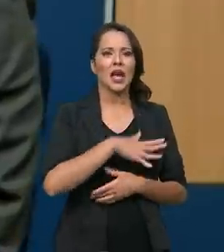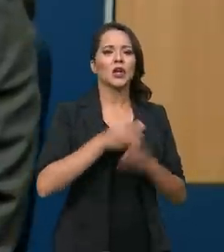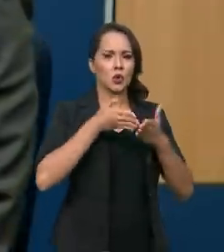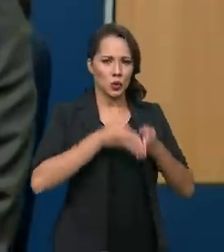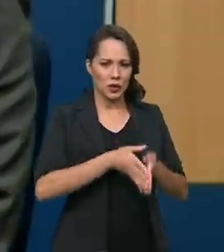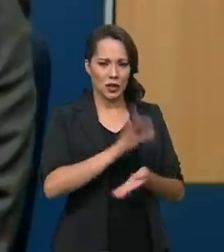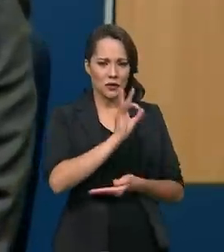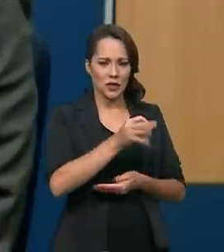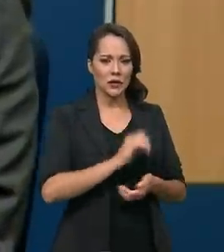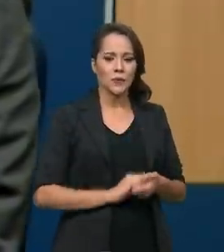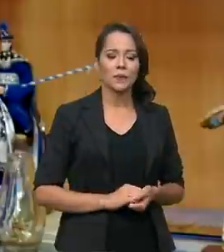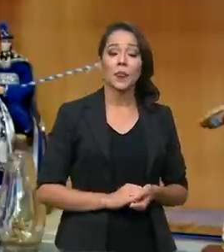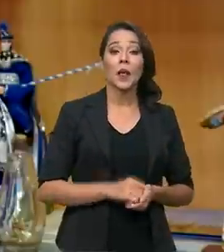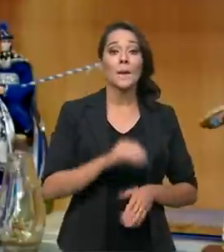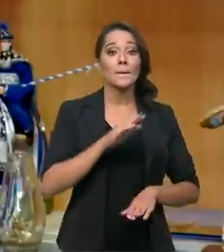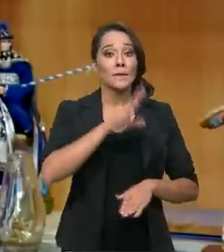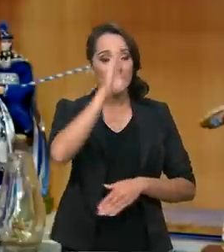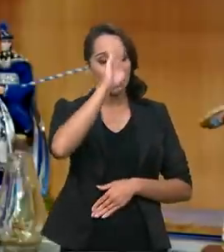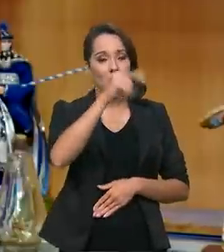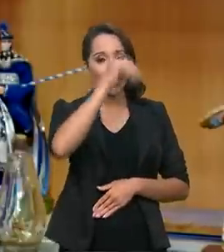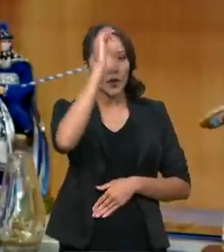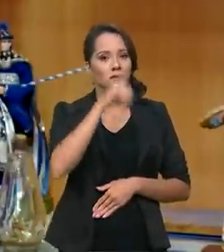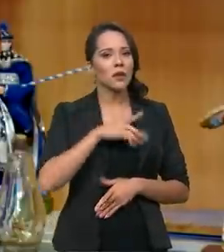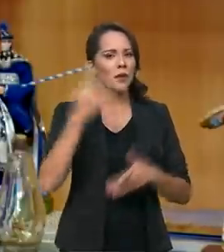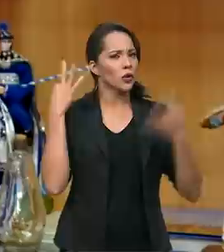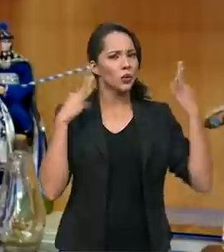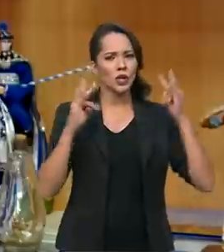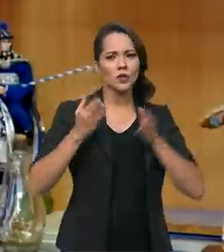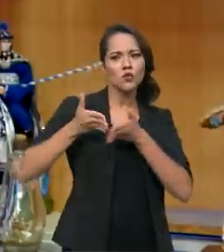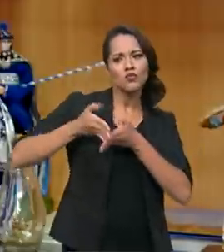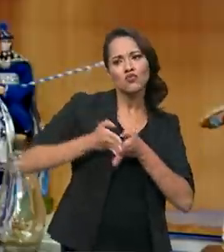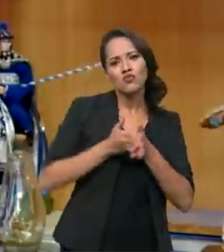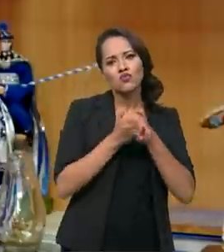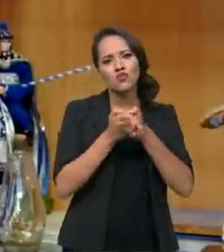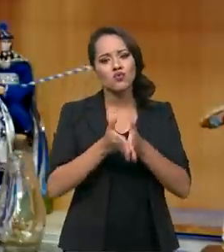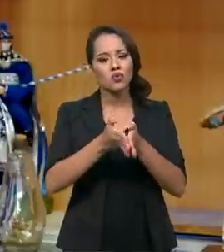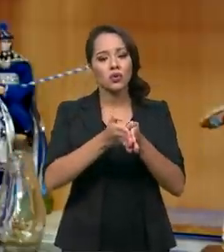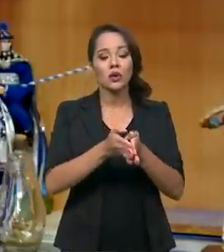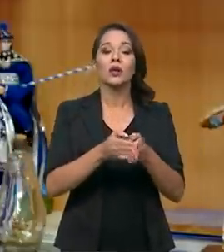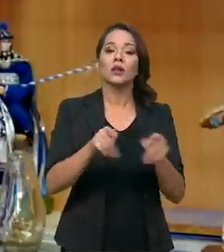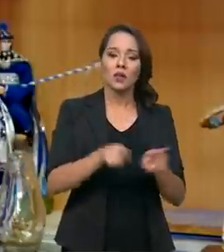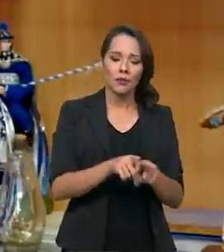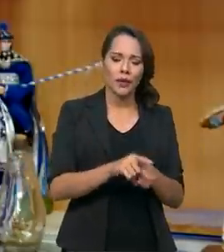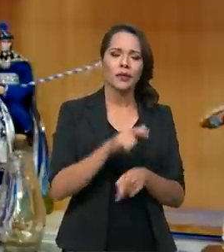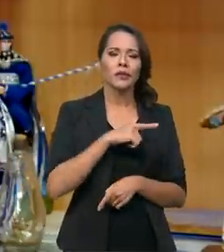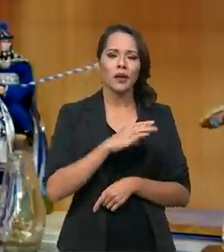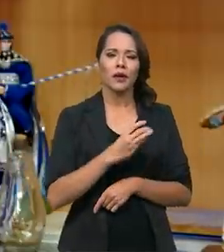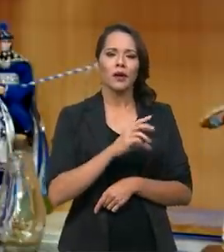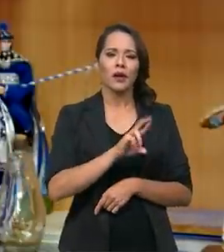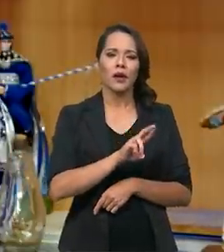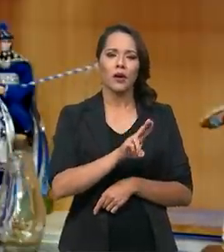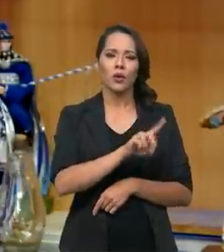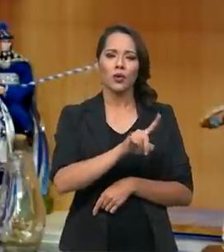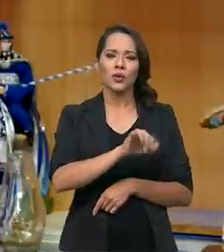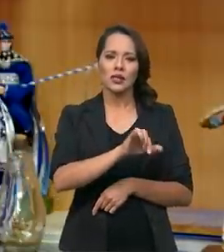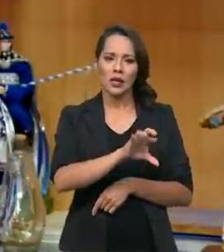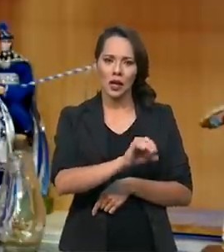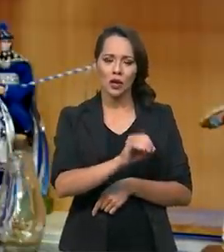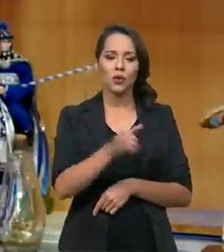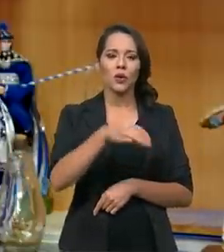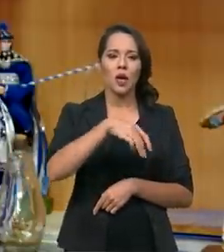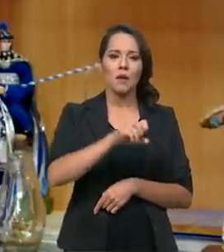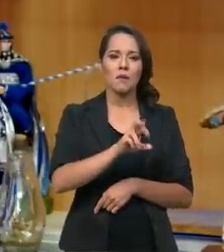cruzeiros é uma maior vocação que o Brasil tem para turismo Náutico e disse daí sim curso fazer o marido né a gente